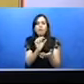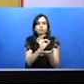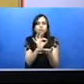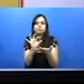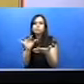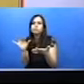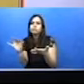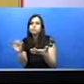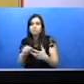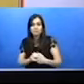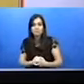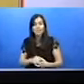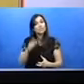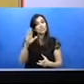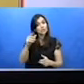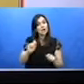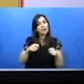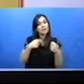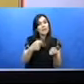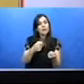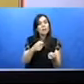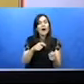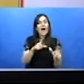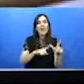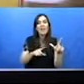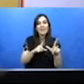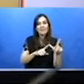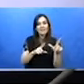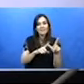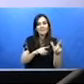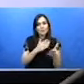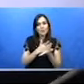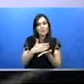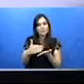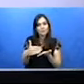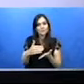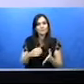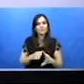demos a vocês a letra inicial desta palavra.